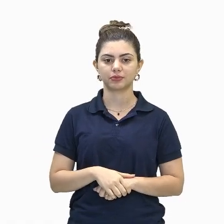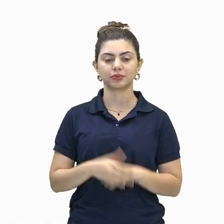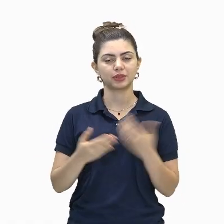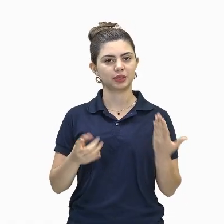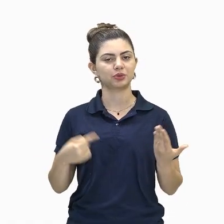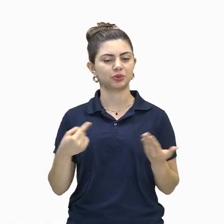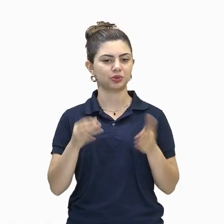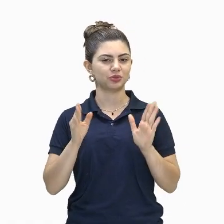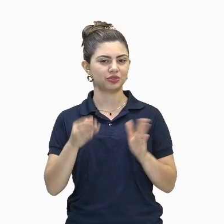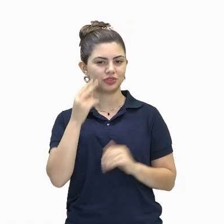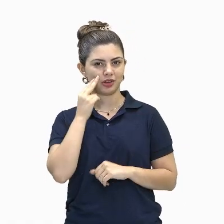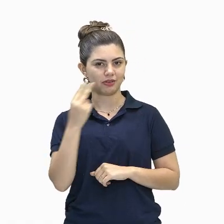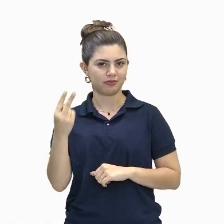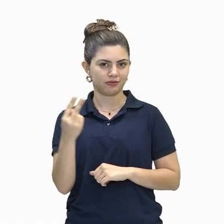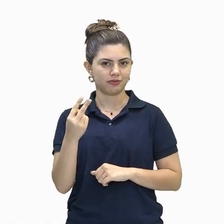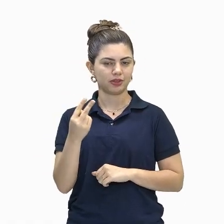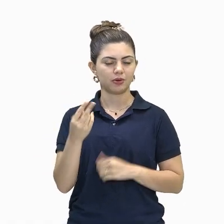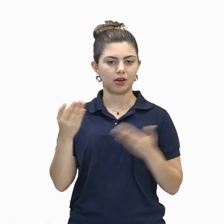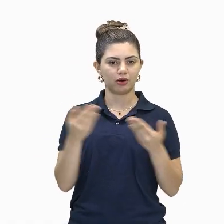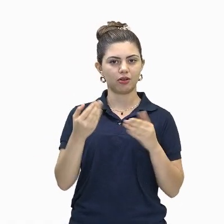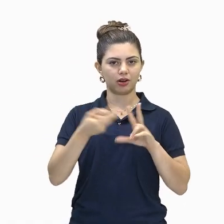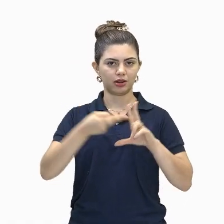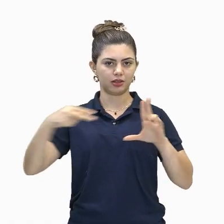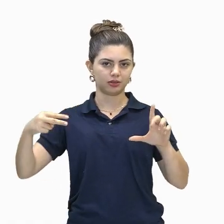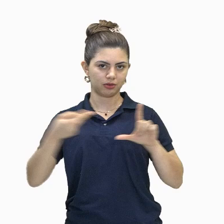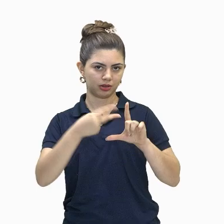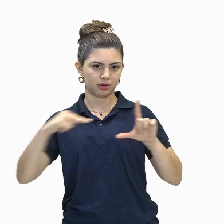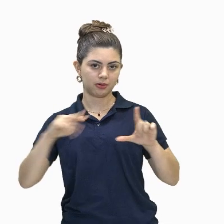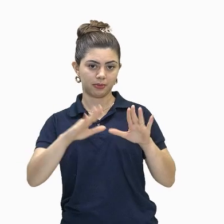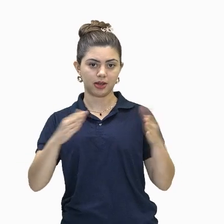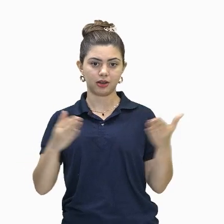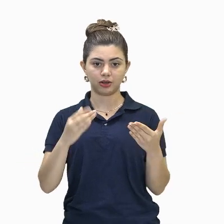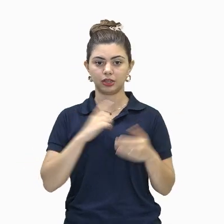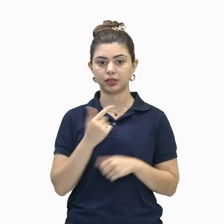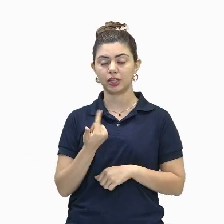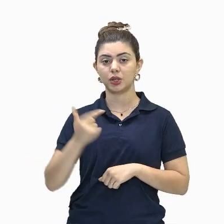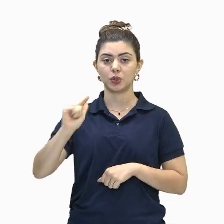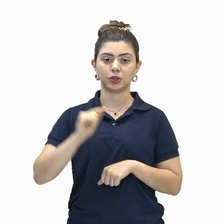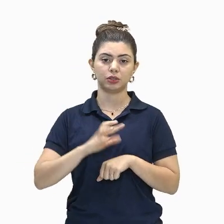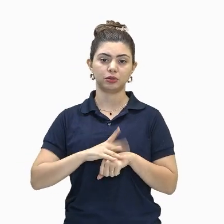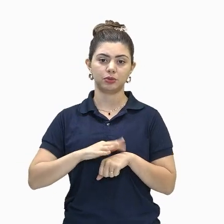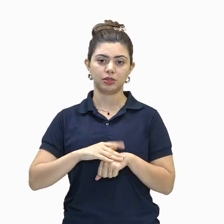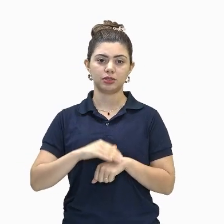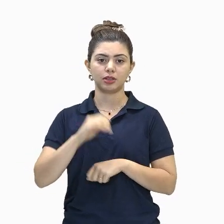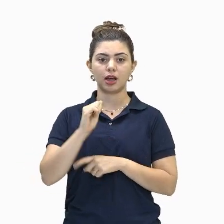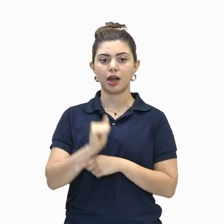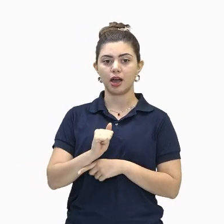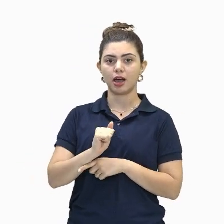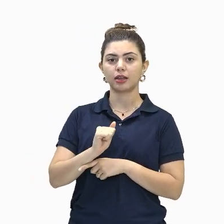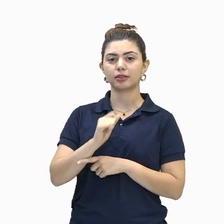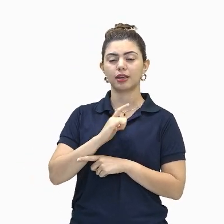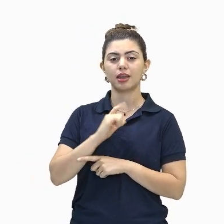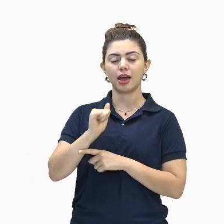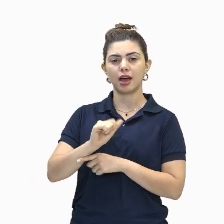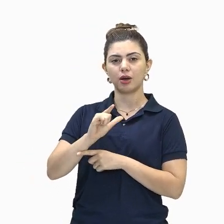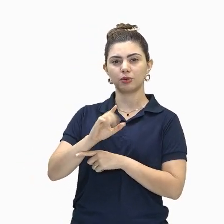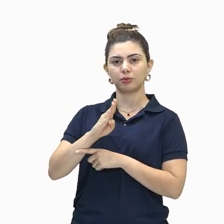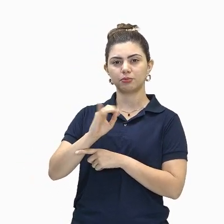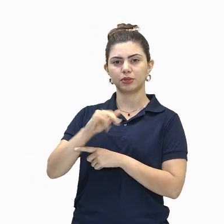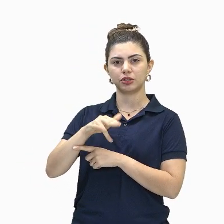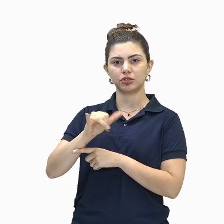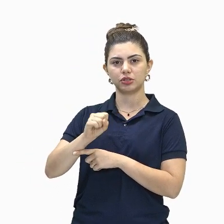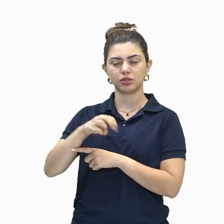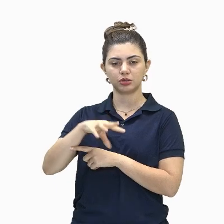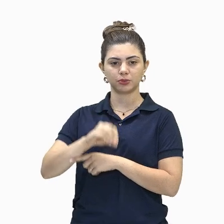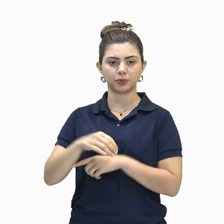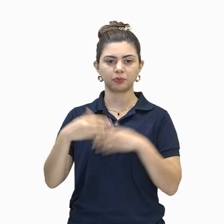deste heredograma e seguimos para a próxima característica, que é o albinismo. É uma condição genética em que a pessoa